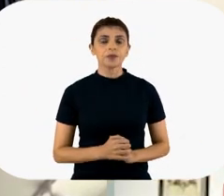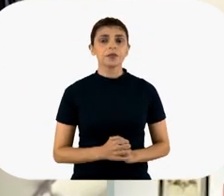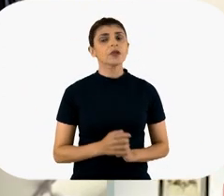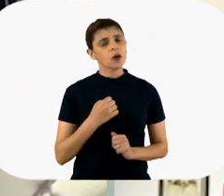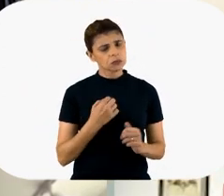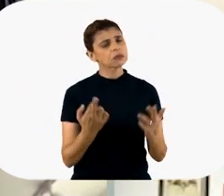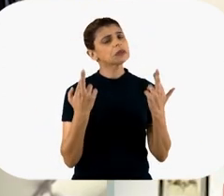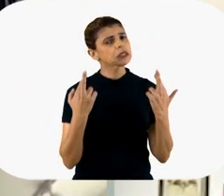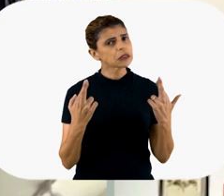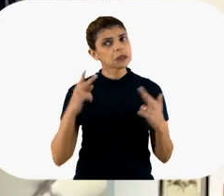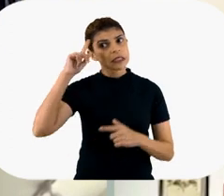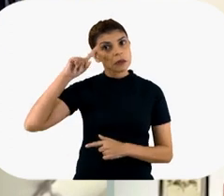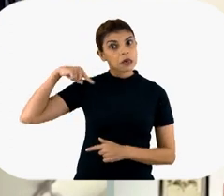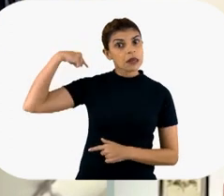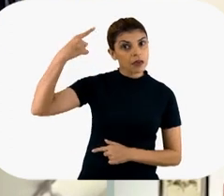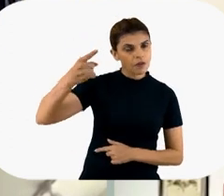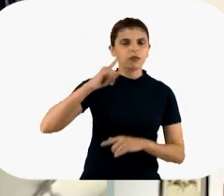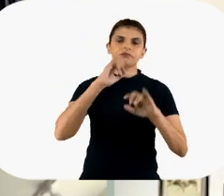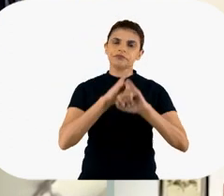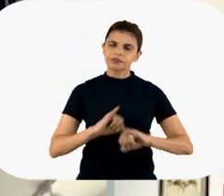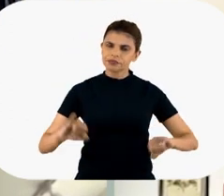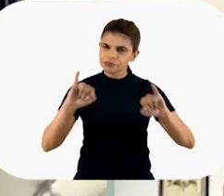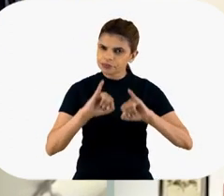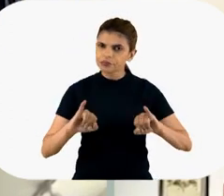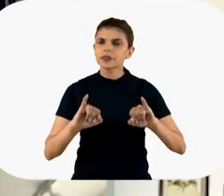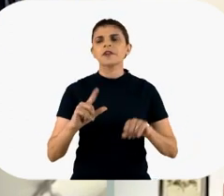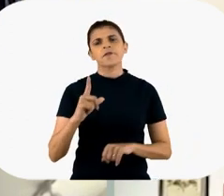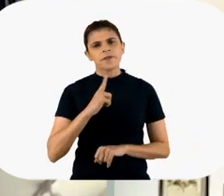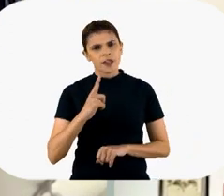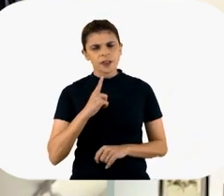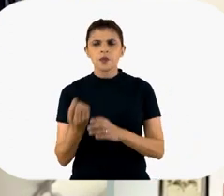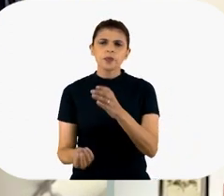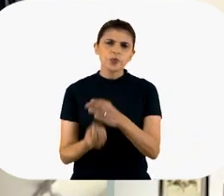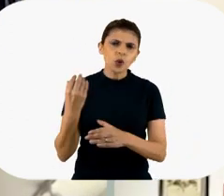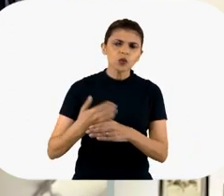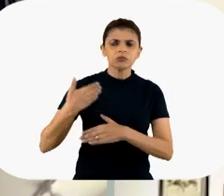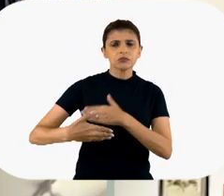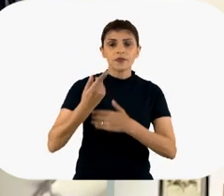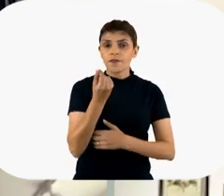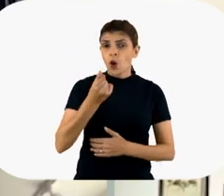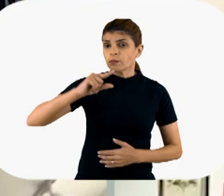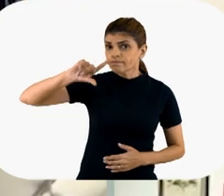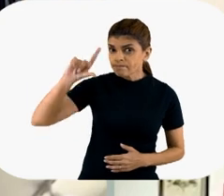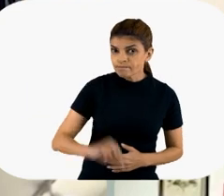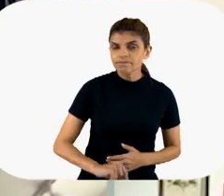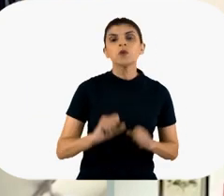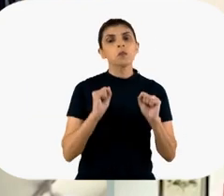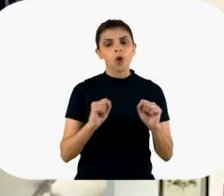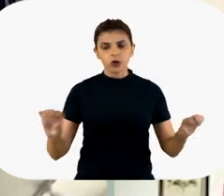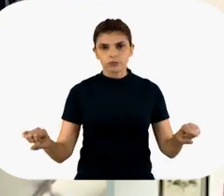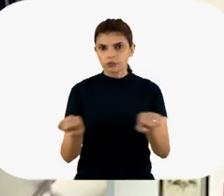Essa é uma coisa que eu espero que a partir da semana que vem vai ser divulgado, vai ter realmente produzido a baixo custo e que você pode ligar